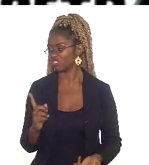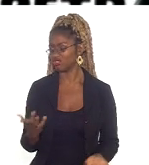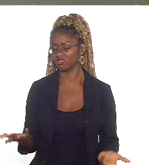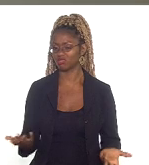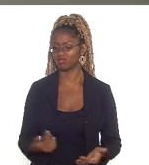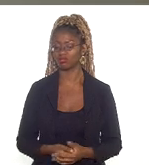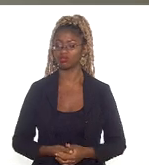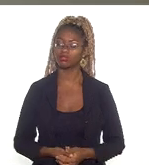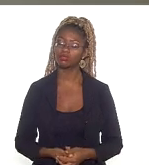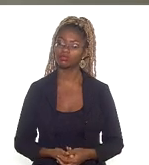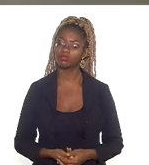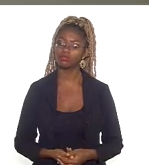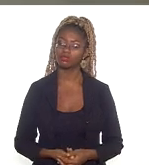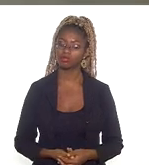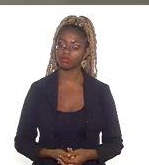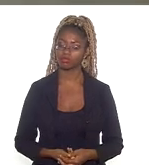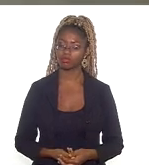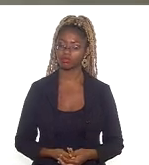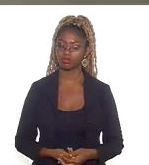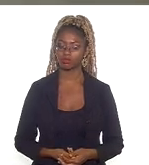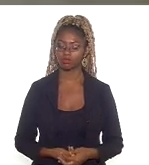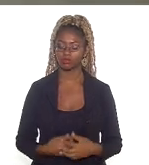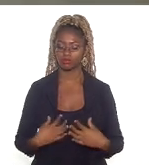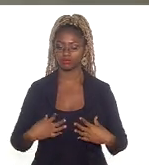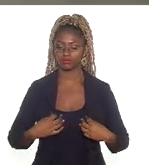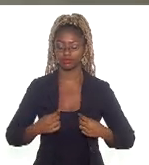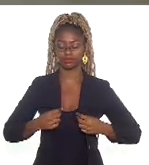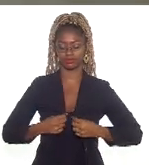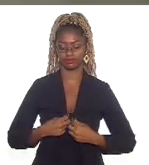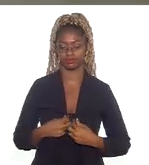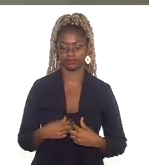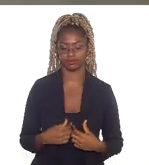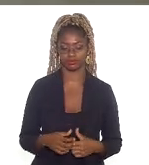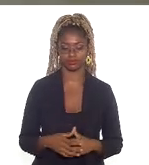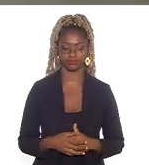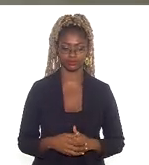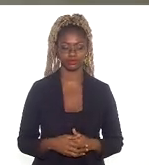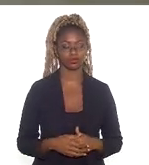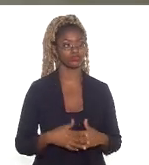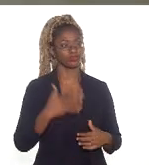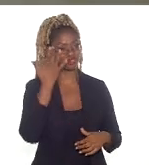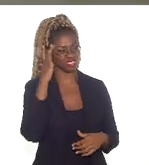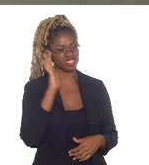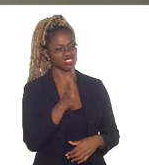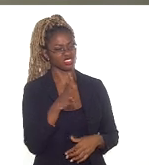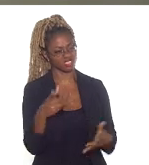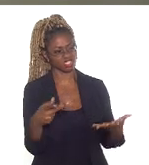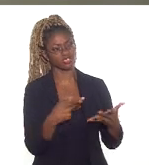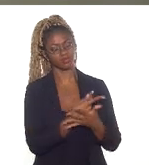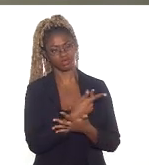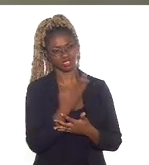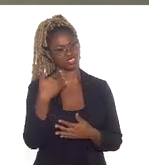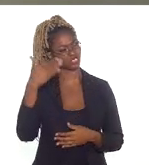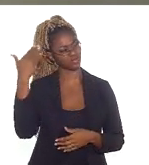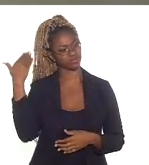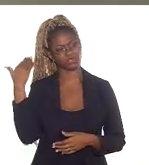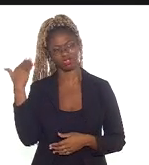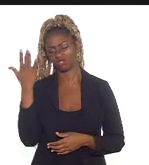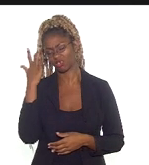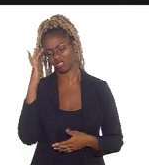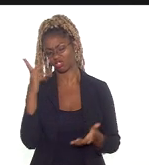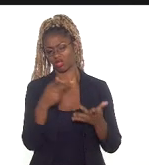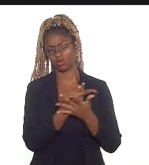Marcelo Neves, no meu entendimento, isso já até ocorreu em épocas pretéritas.